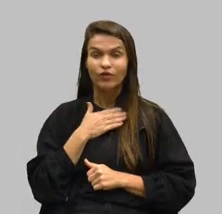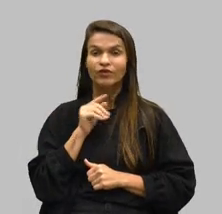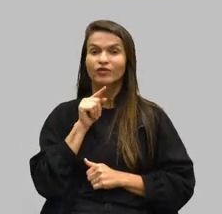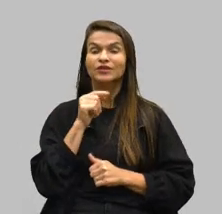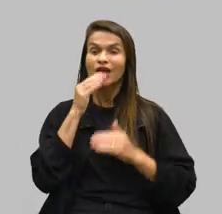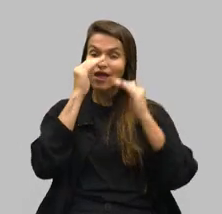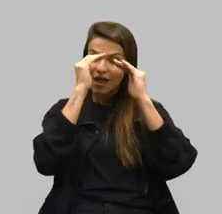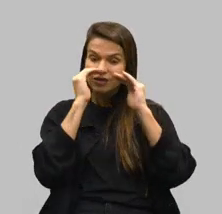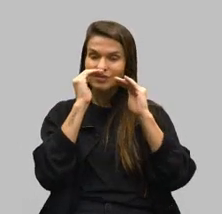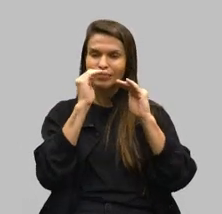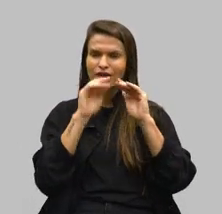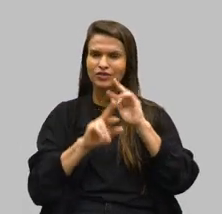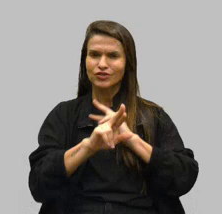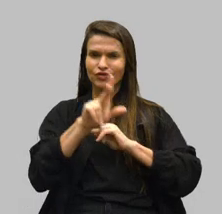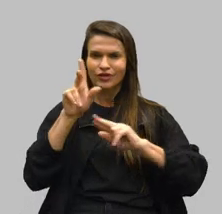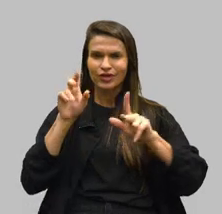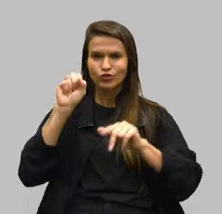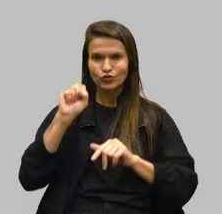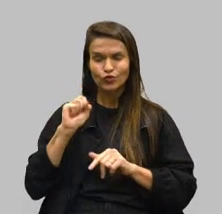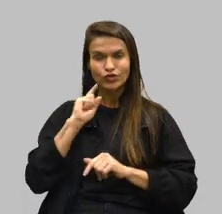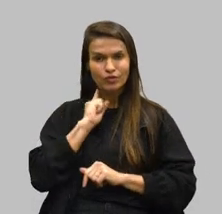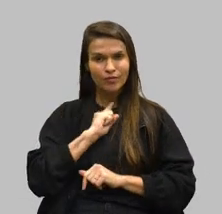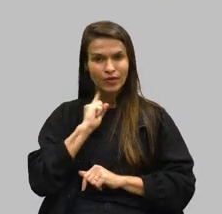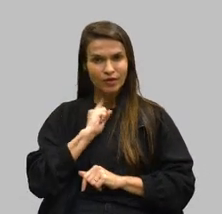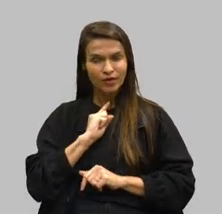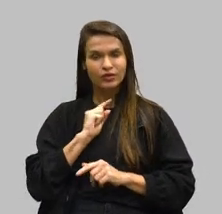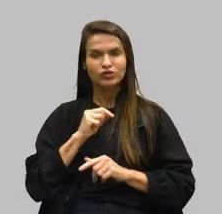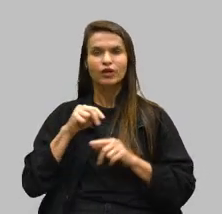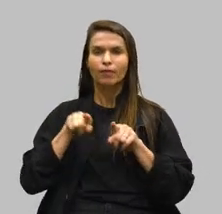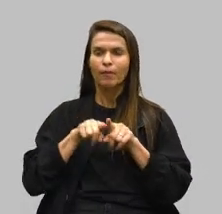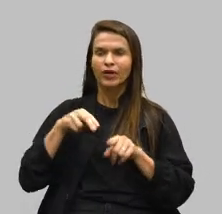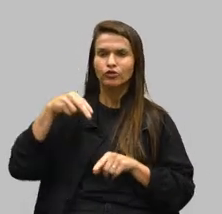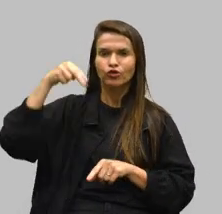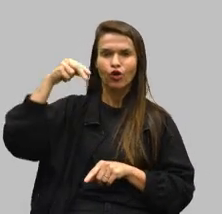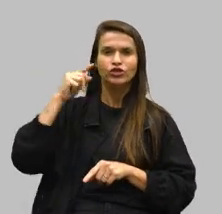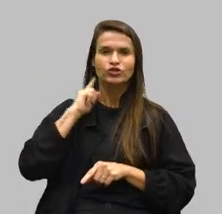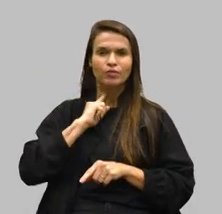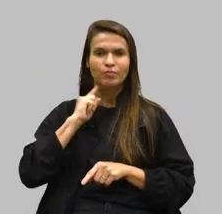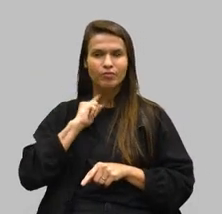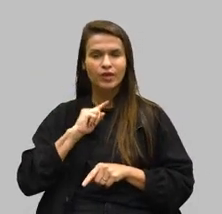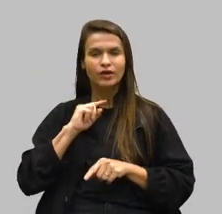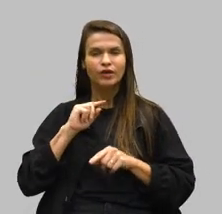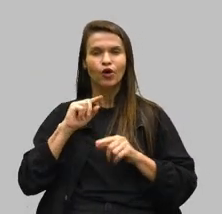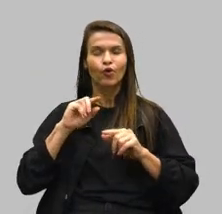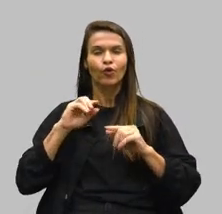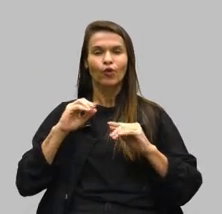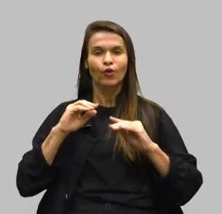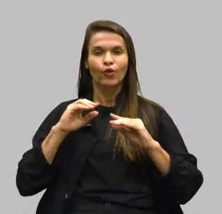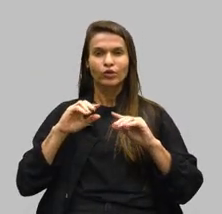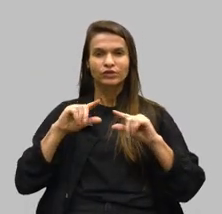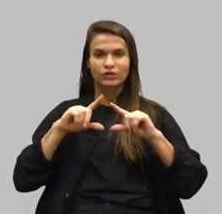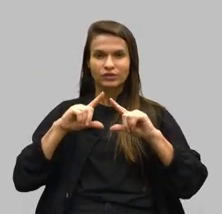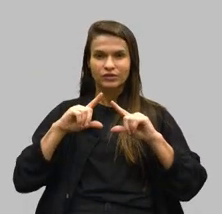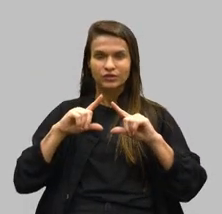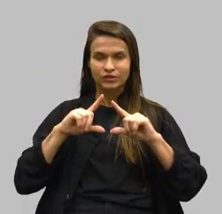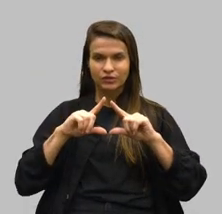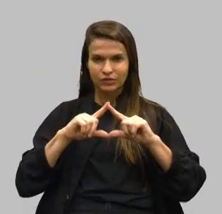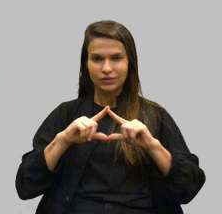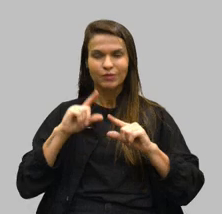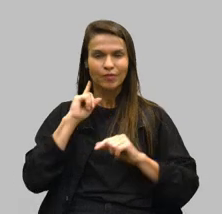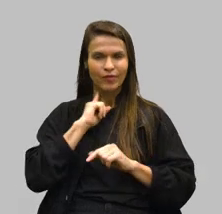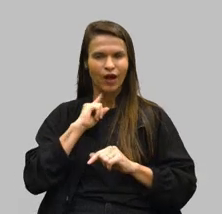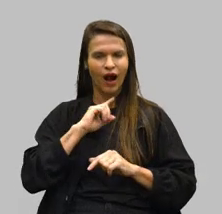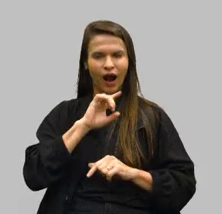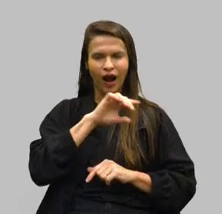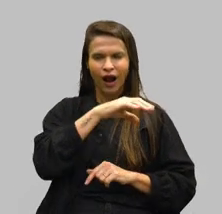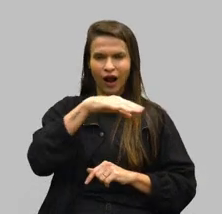respeite as diferenças do Sul de Minas em relação ao norte de Minas do Triângulo Mineiro em relação ao leste de Minas porque cada região precisa